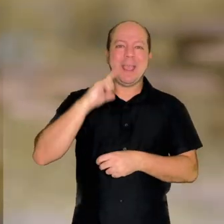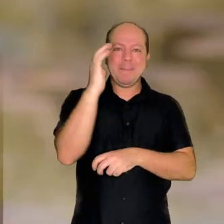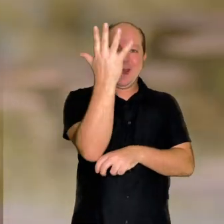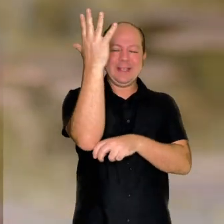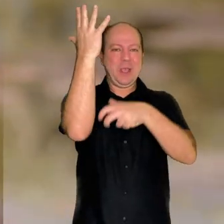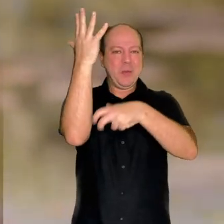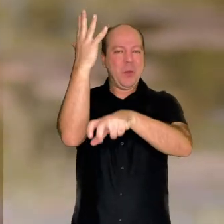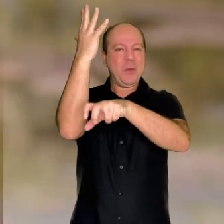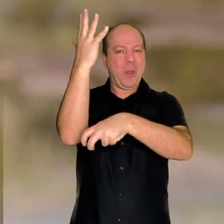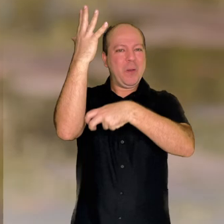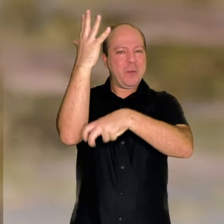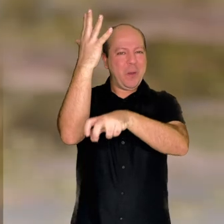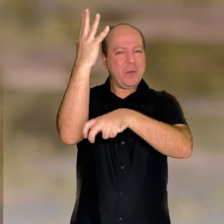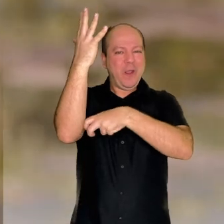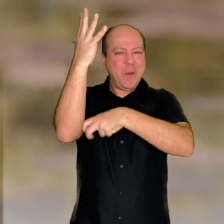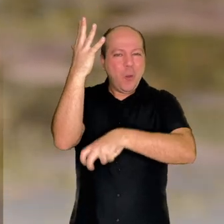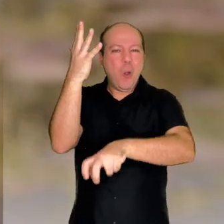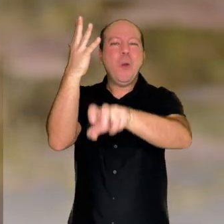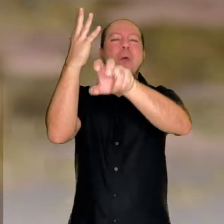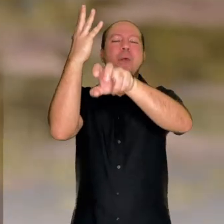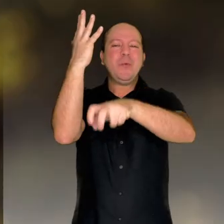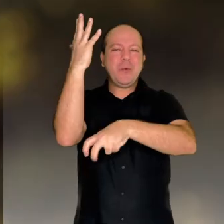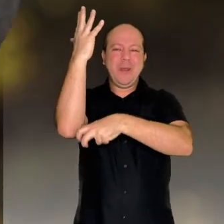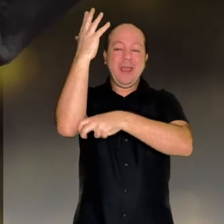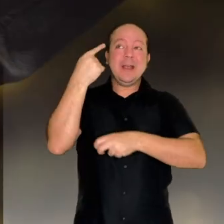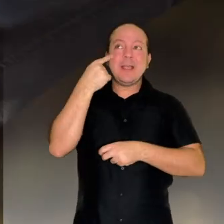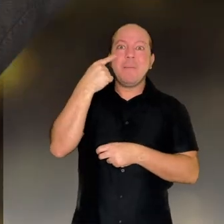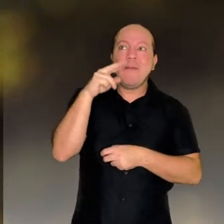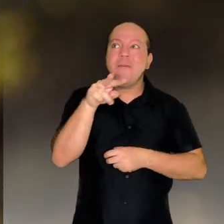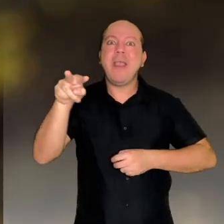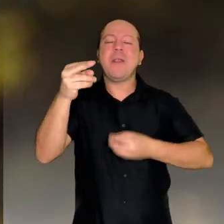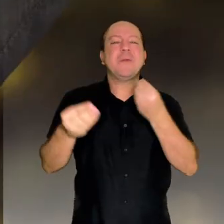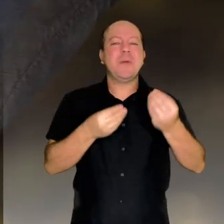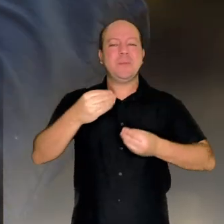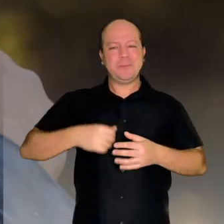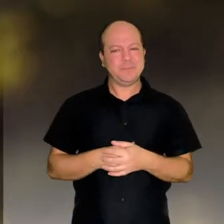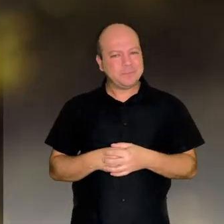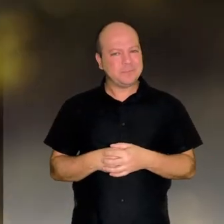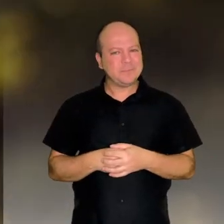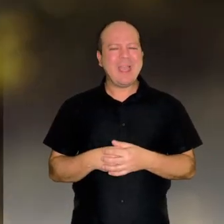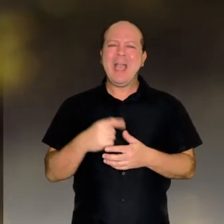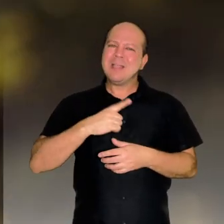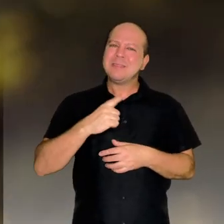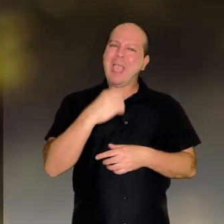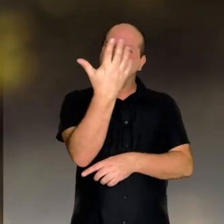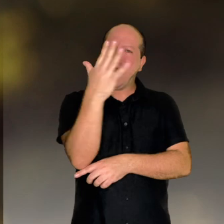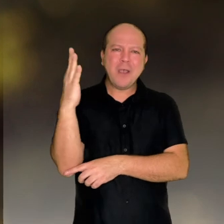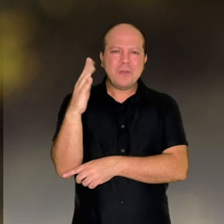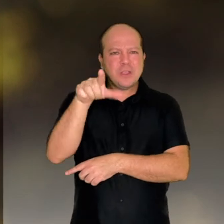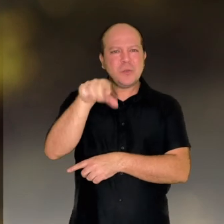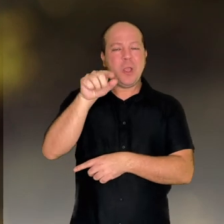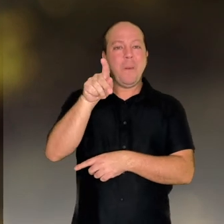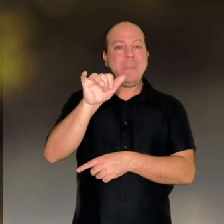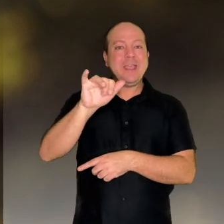era ter uma balança no Pinheiro, assim, para poder balançar lá longe. Eu ficava pensando, né? Dá para vir no meio do lago, assim. Eu falei assim, tanta árvore para